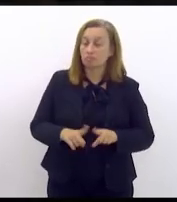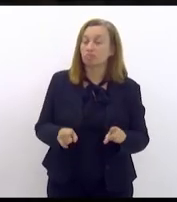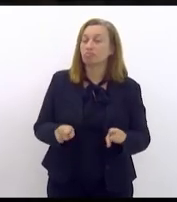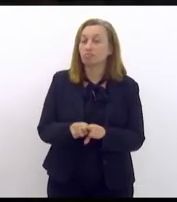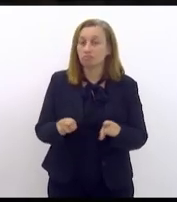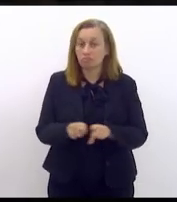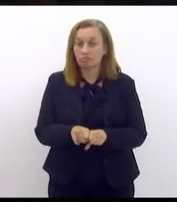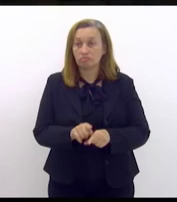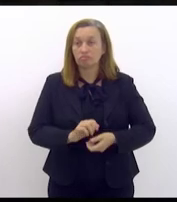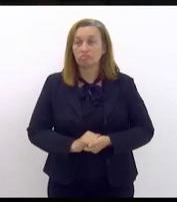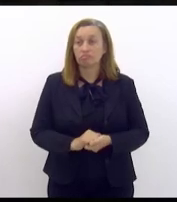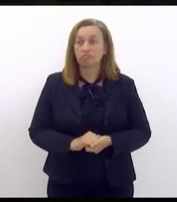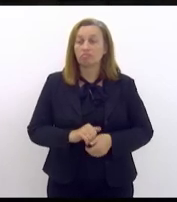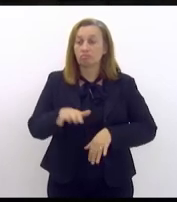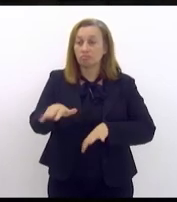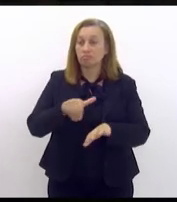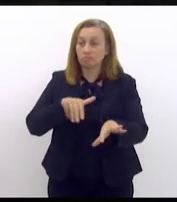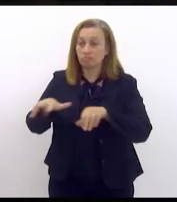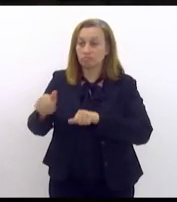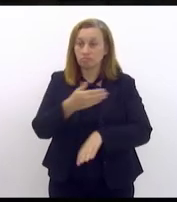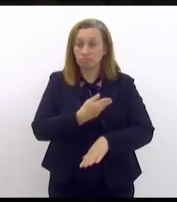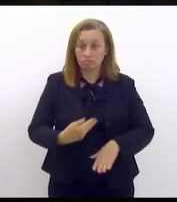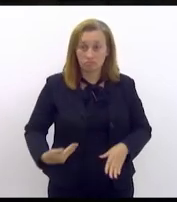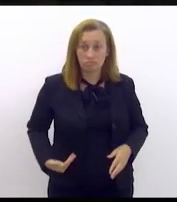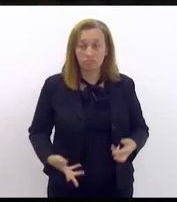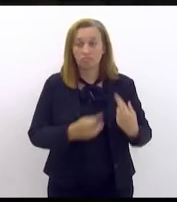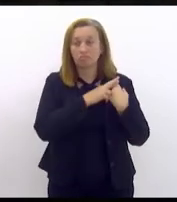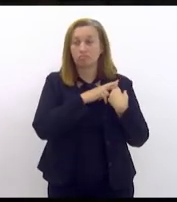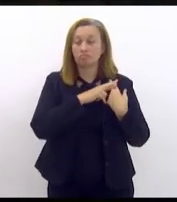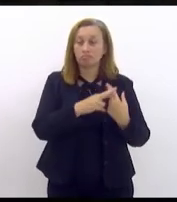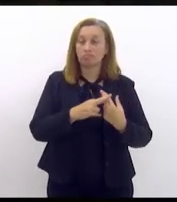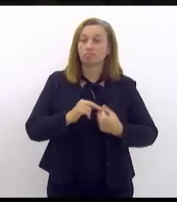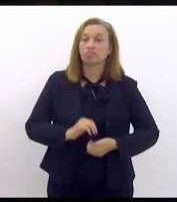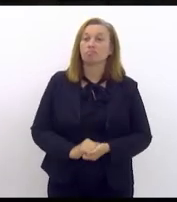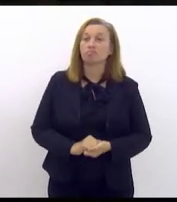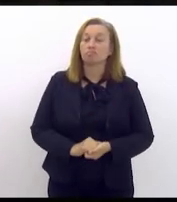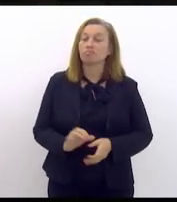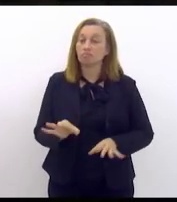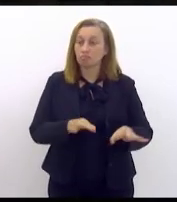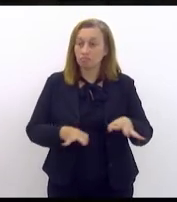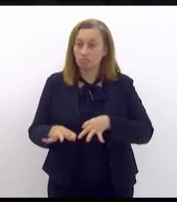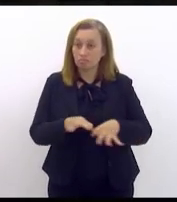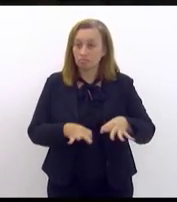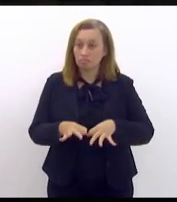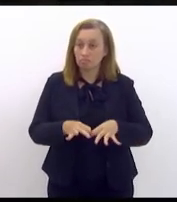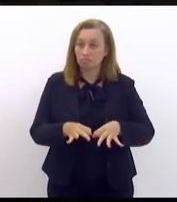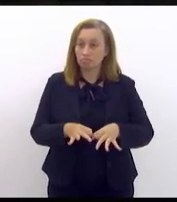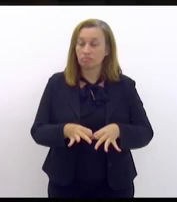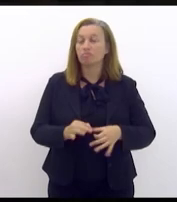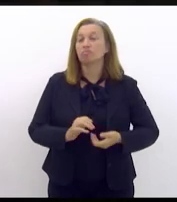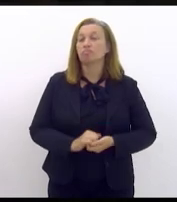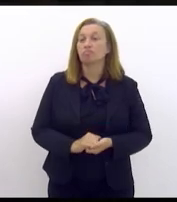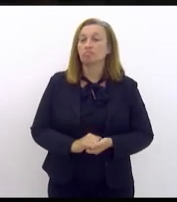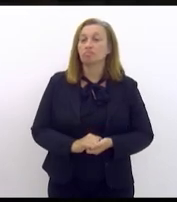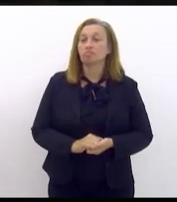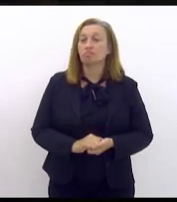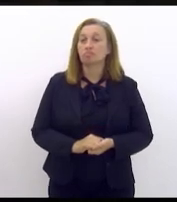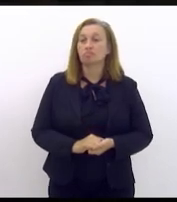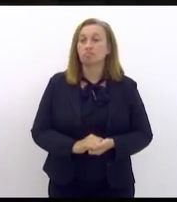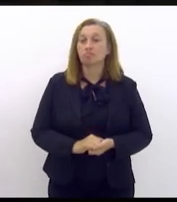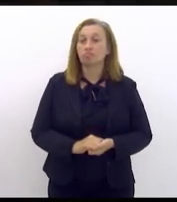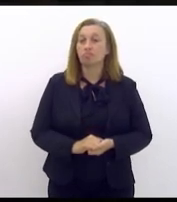também chamando o governo a necessária responsabilidade da organização e publicização